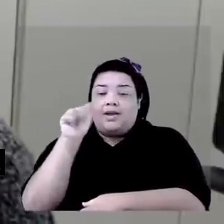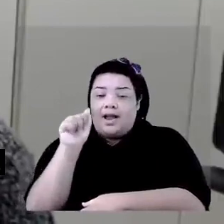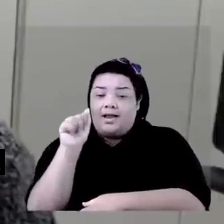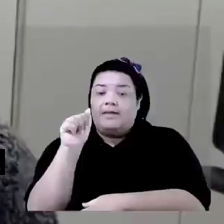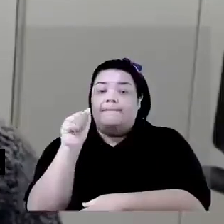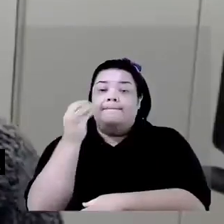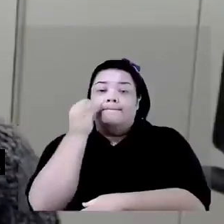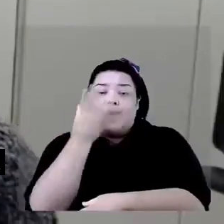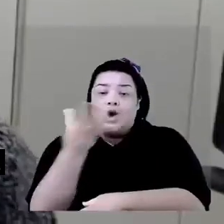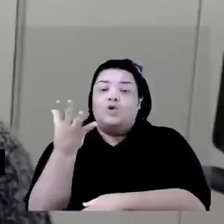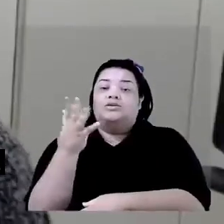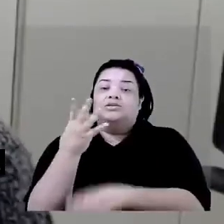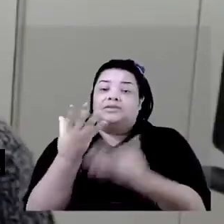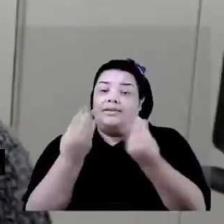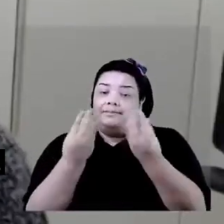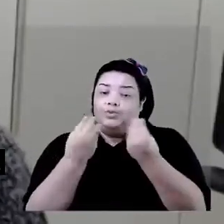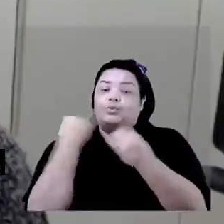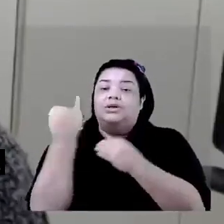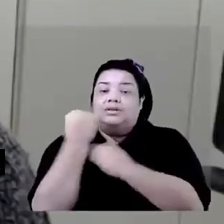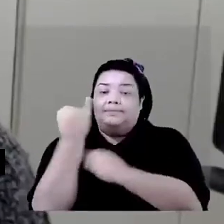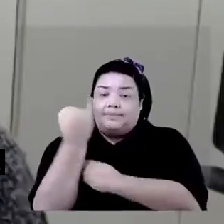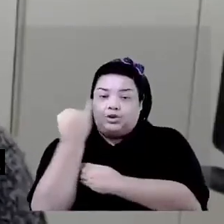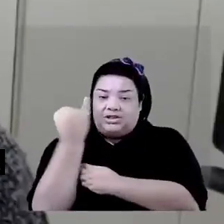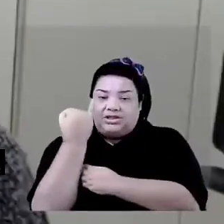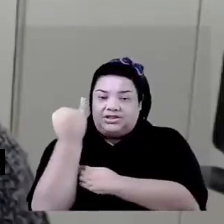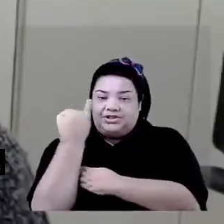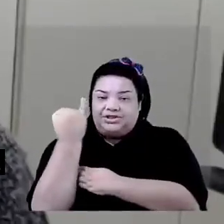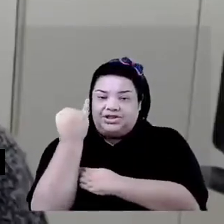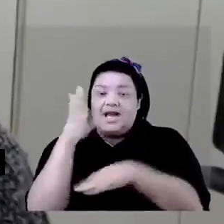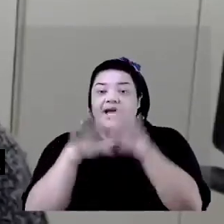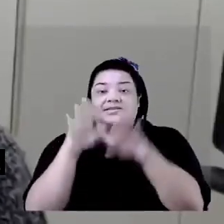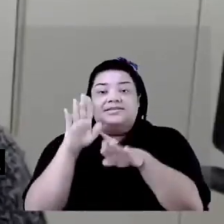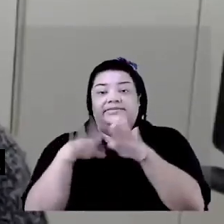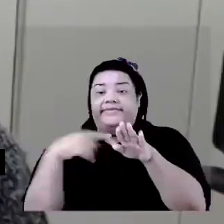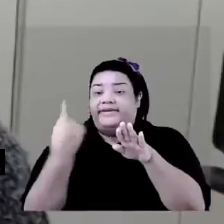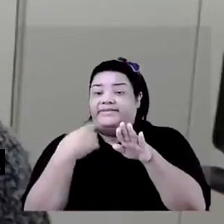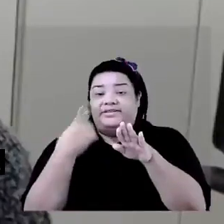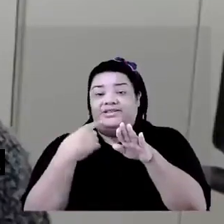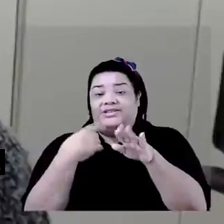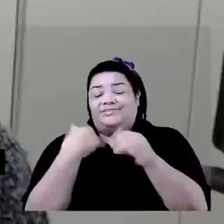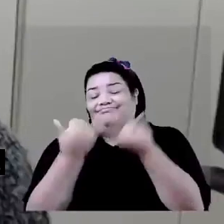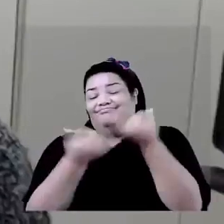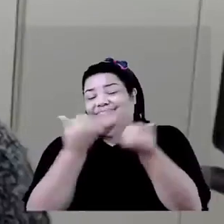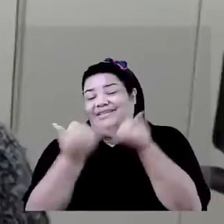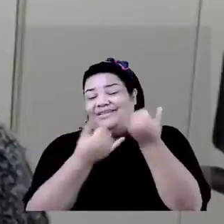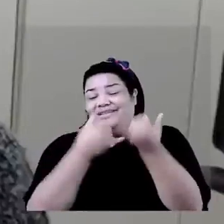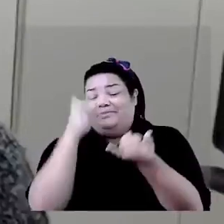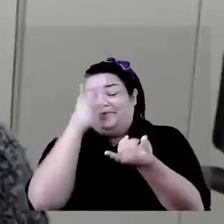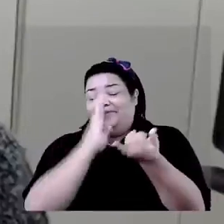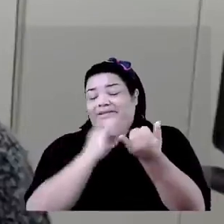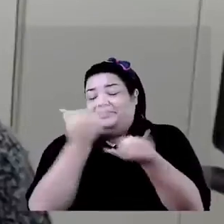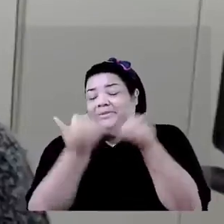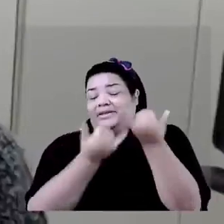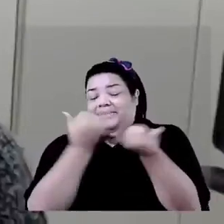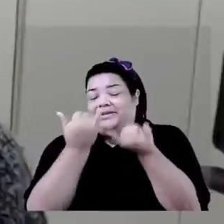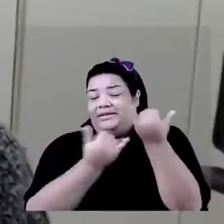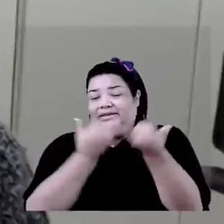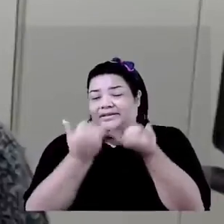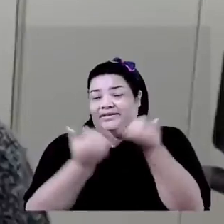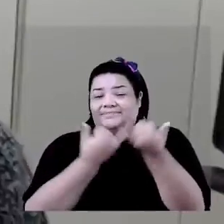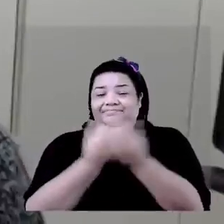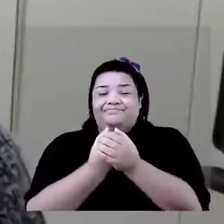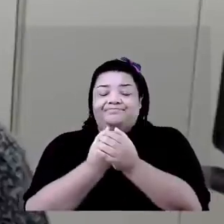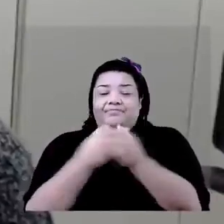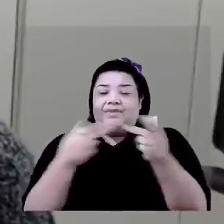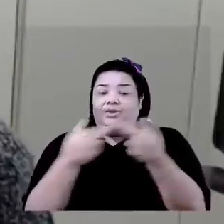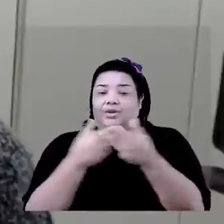a gravidade do assunto. Muitas vezes a gente passa batido, brasileiro, a gente brinca, tem tara por carro, né? Às vezes as pessoas,